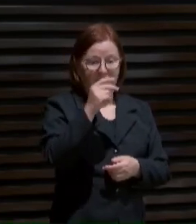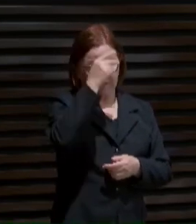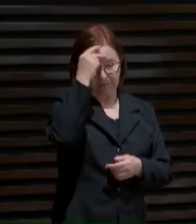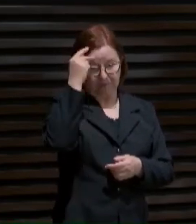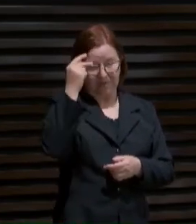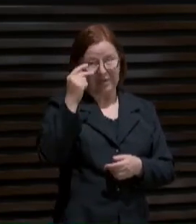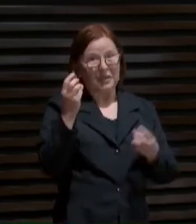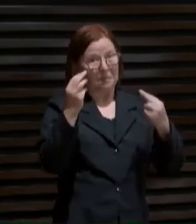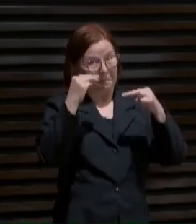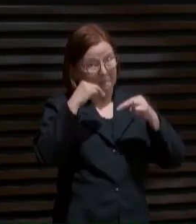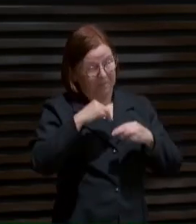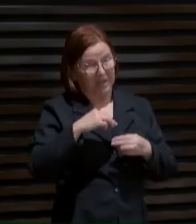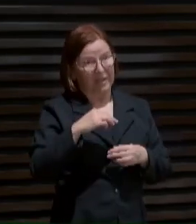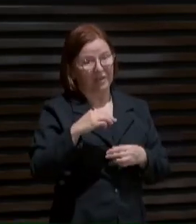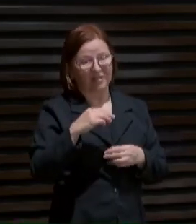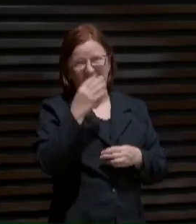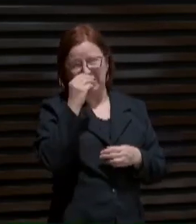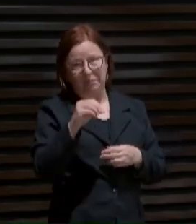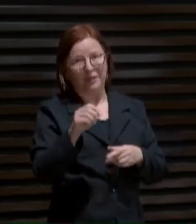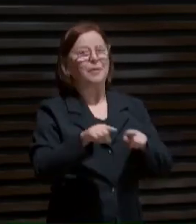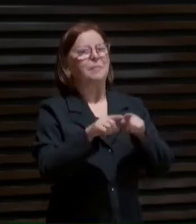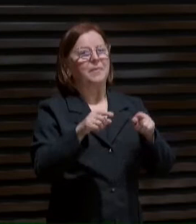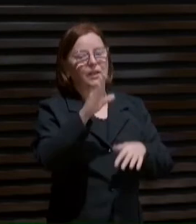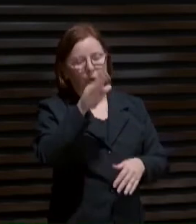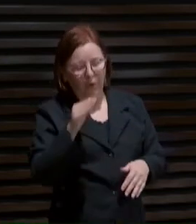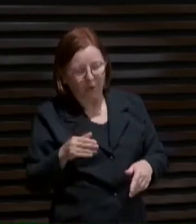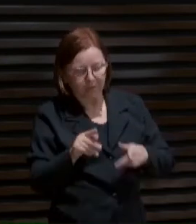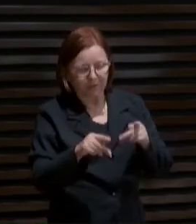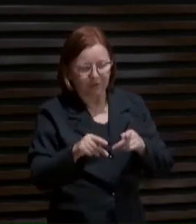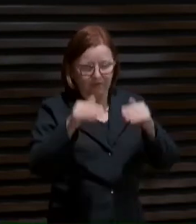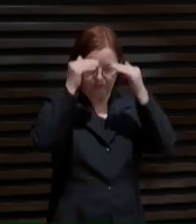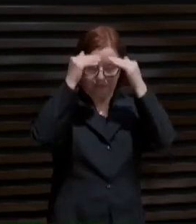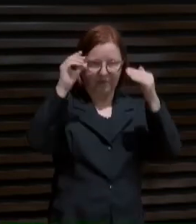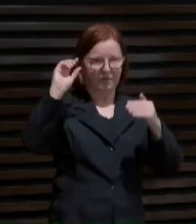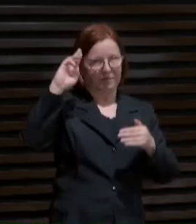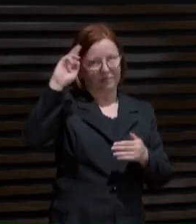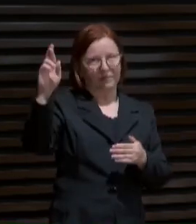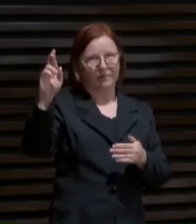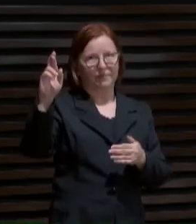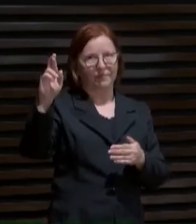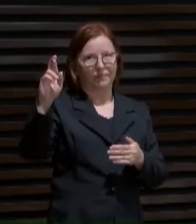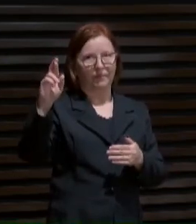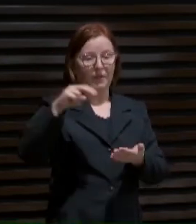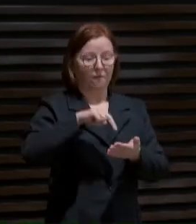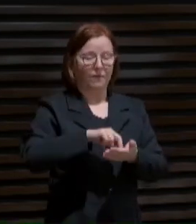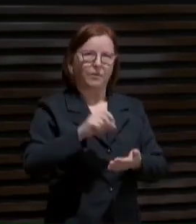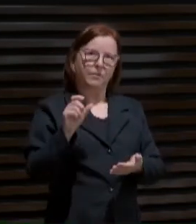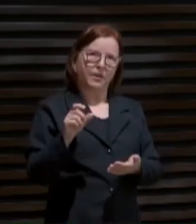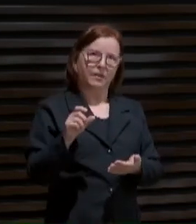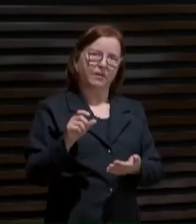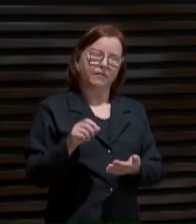mas honrando os que temem ao Senhor Mantendo a sua palavra mesmo quando sai